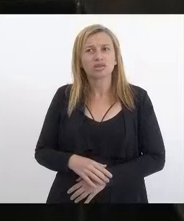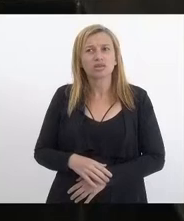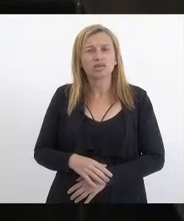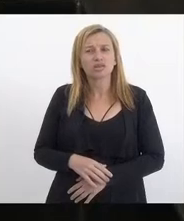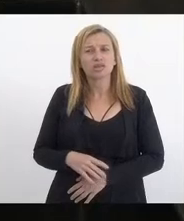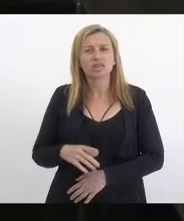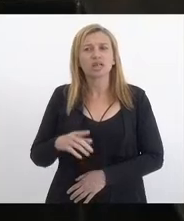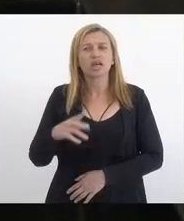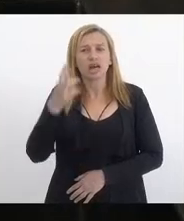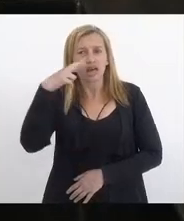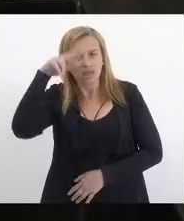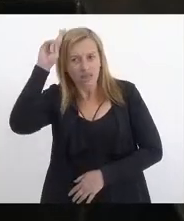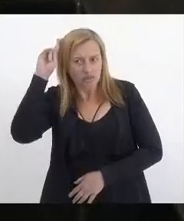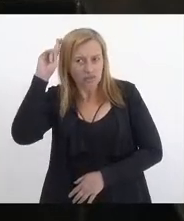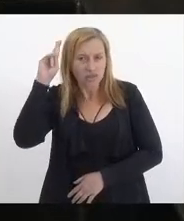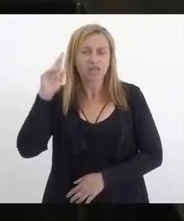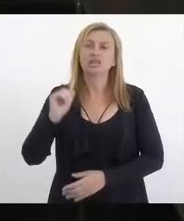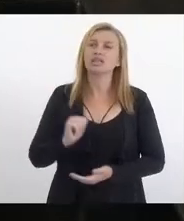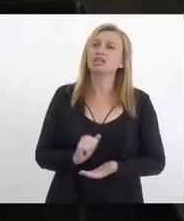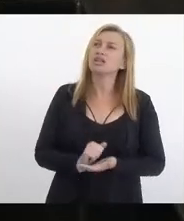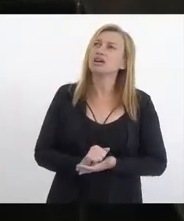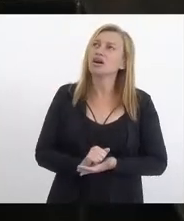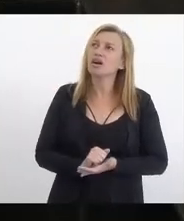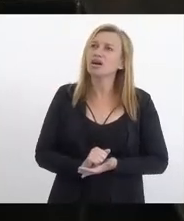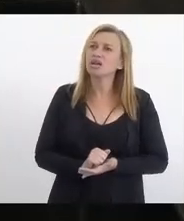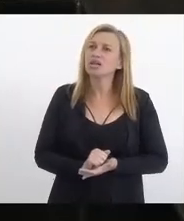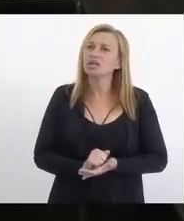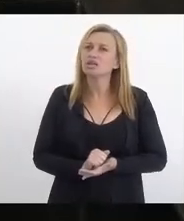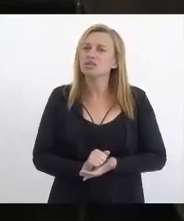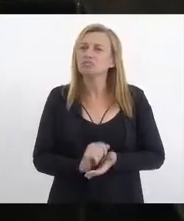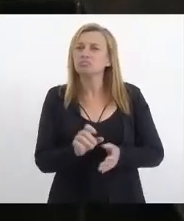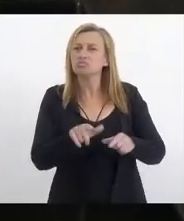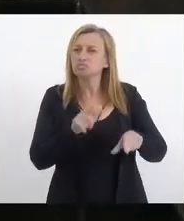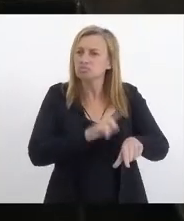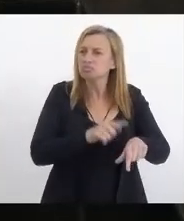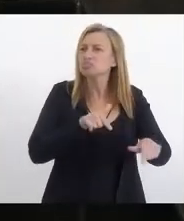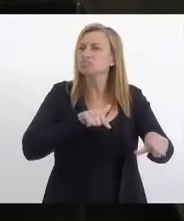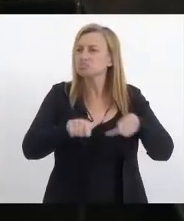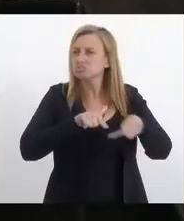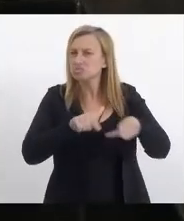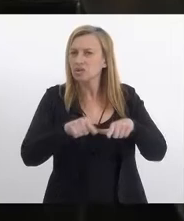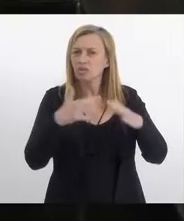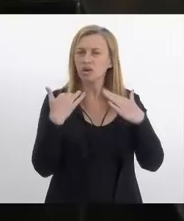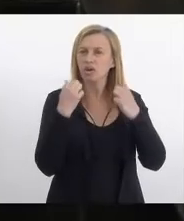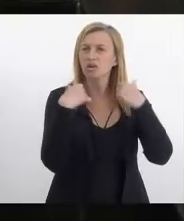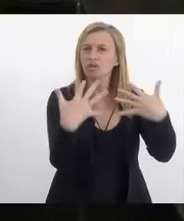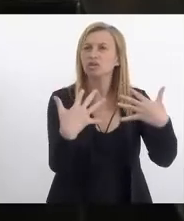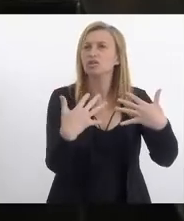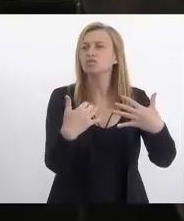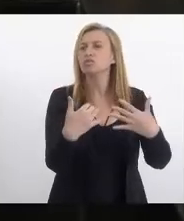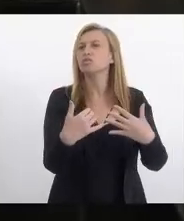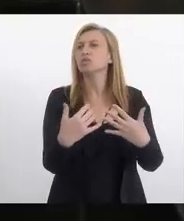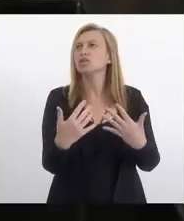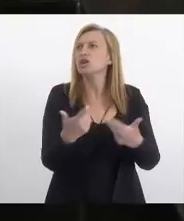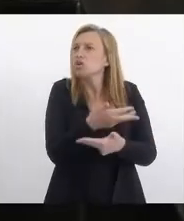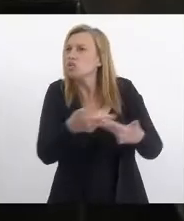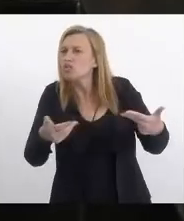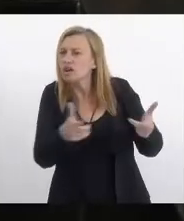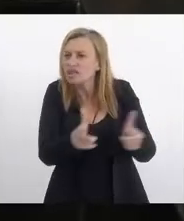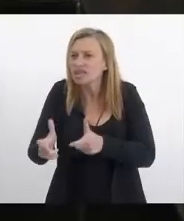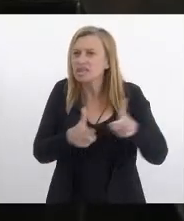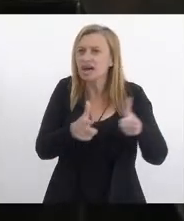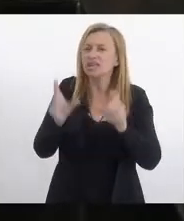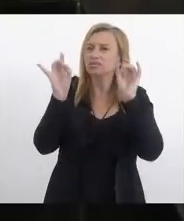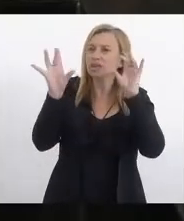licenciado Renan Ferreirinha, produto de uma agenda de trabalho, de audiências públicas, inclusive, com vários setores